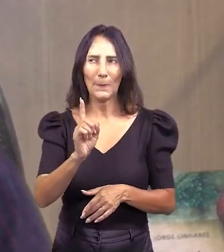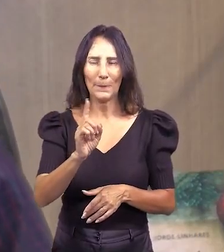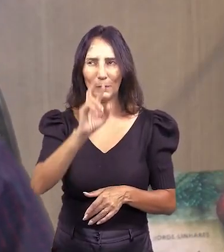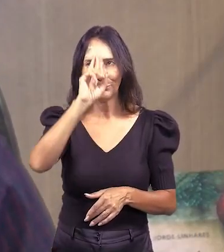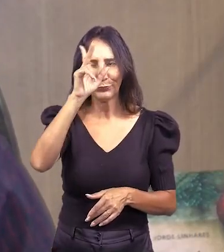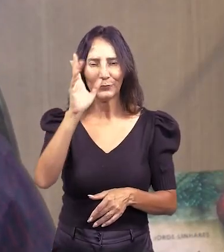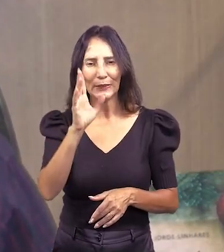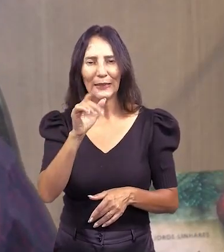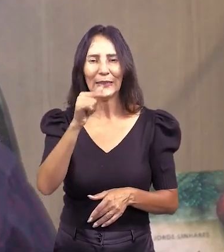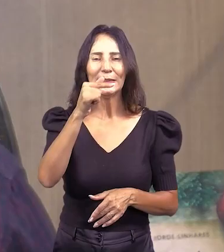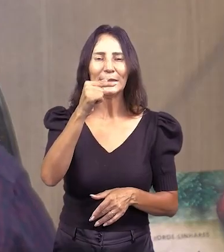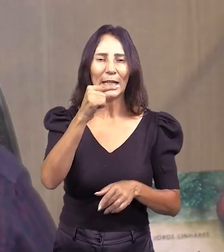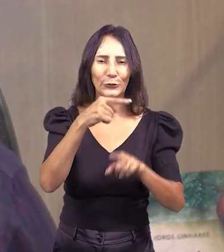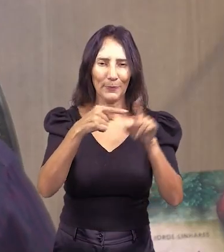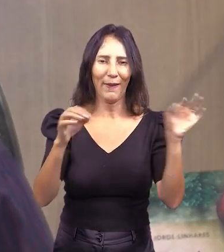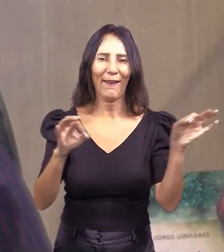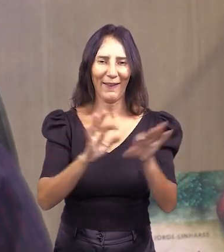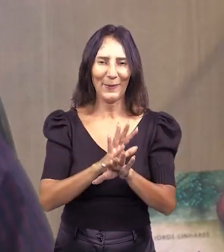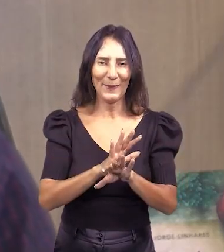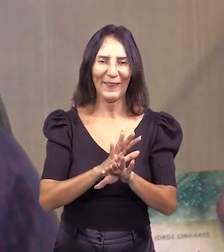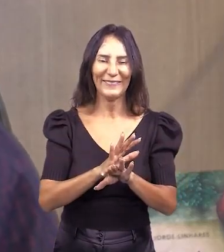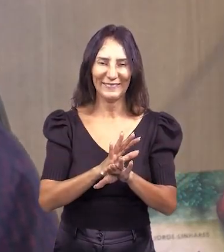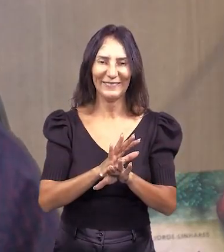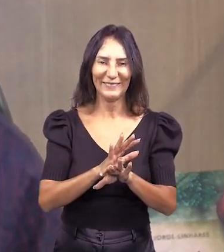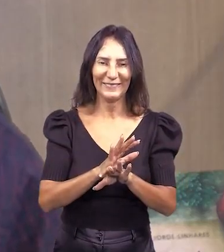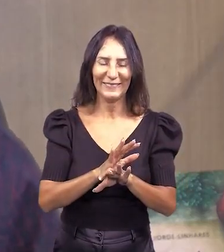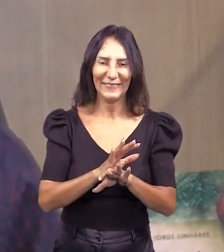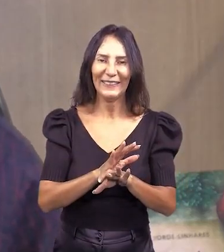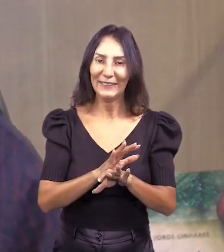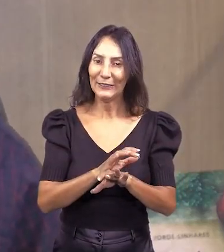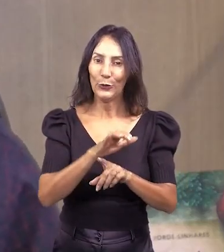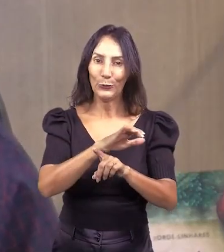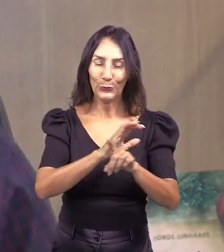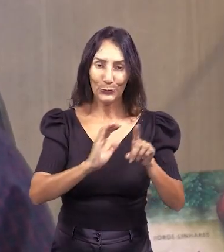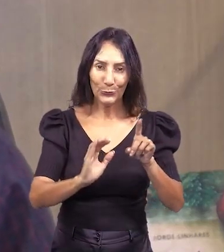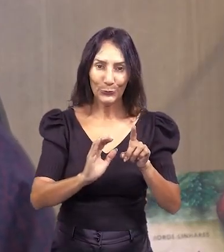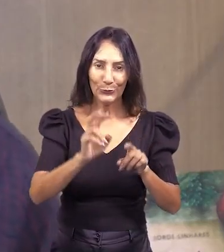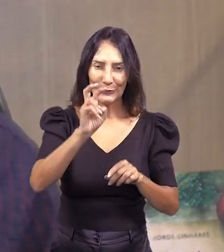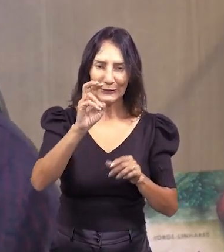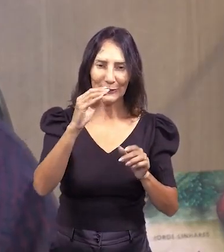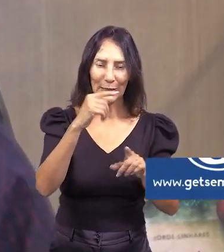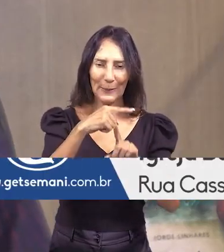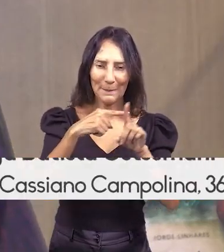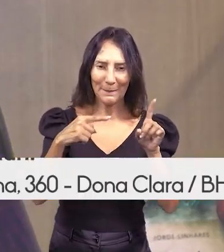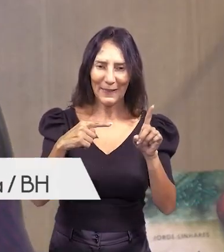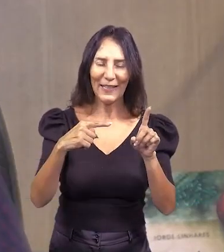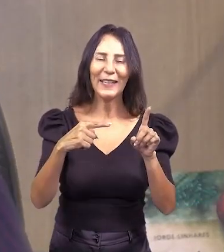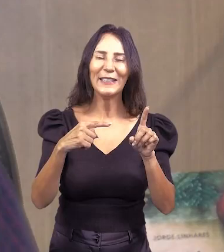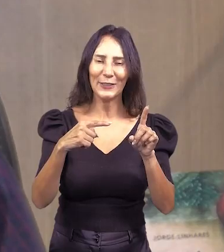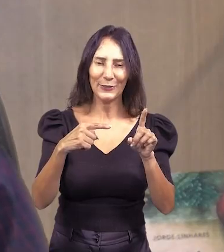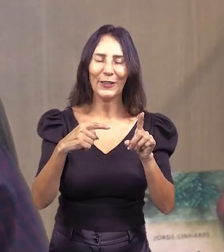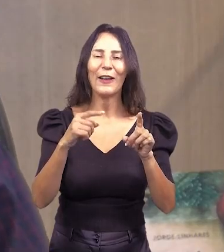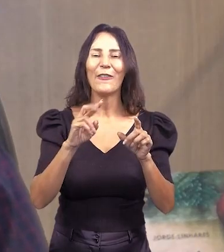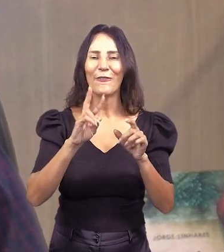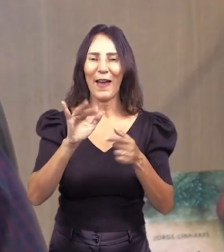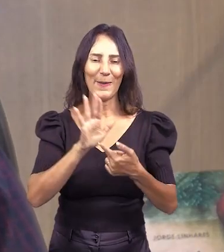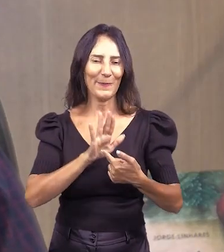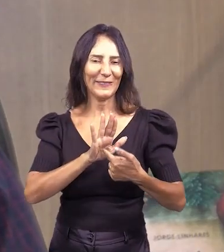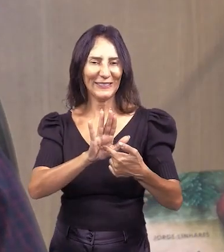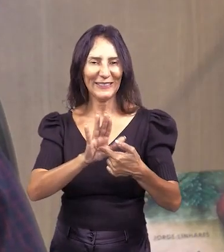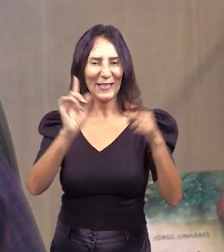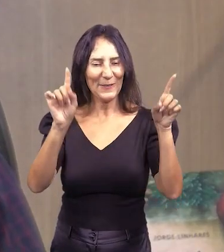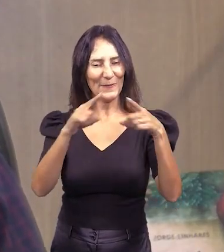até às 17, até às 19h30. Então, no culto das 17h30, o nosso grande musical